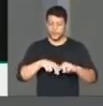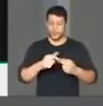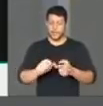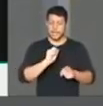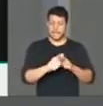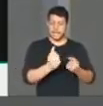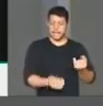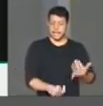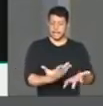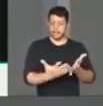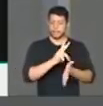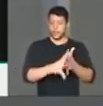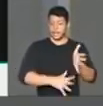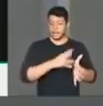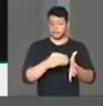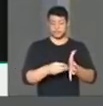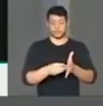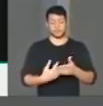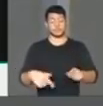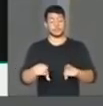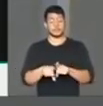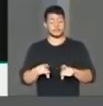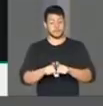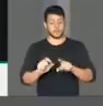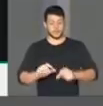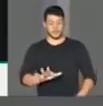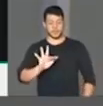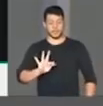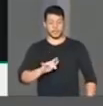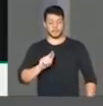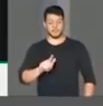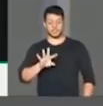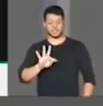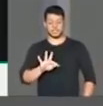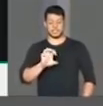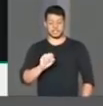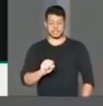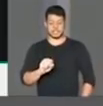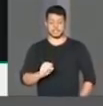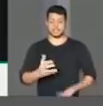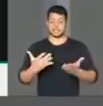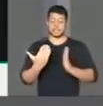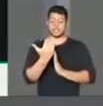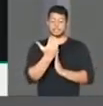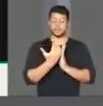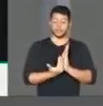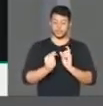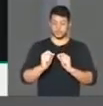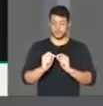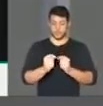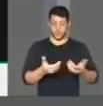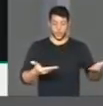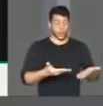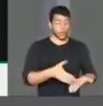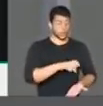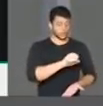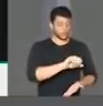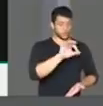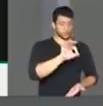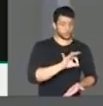para o Tempo de Serviço, ele quer também diminuir para os patrões de 8% para 2% na carteira verde e